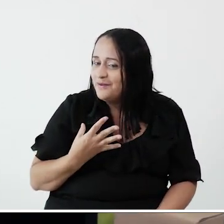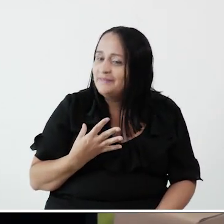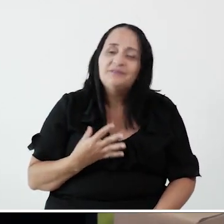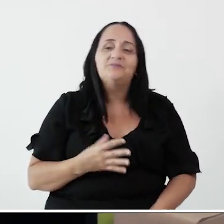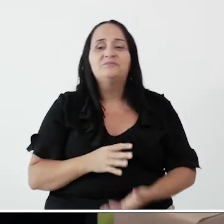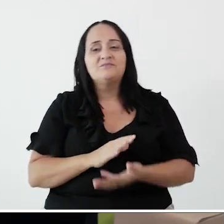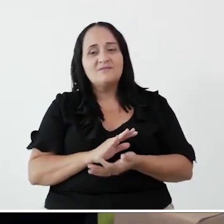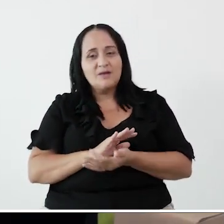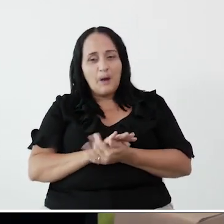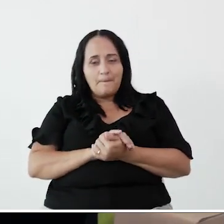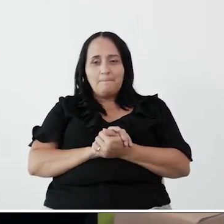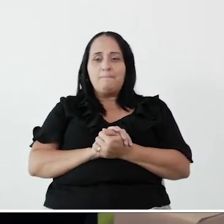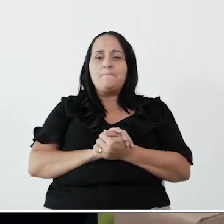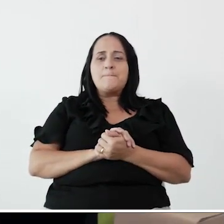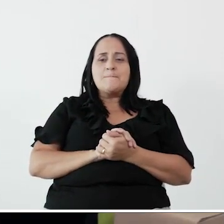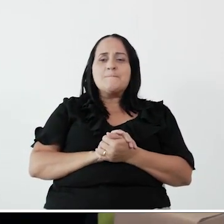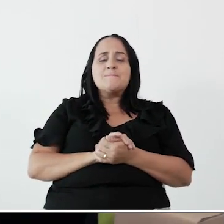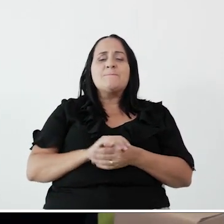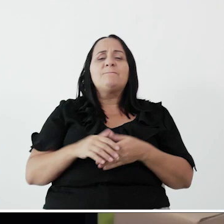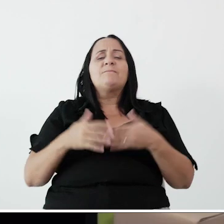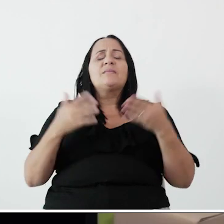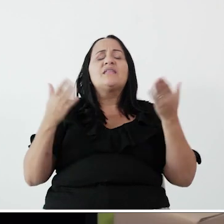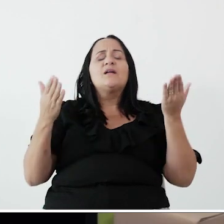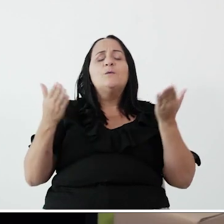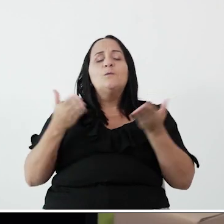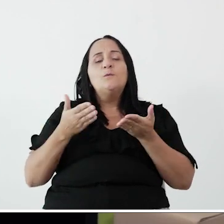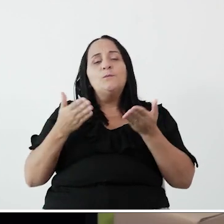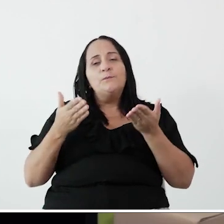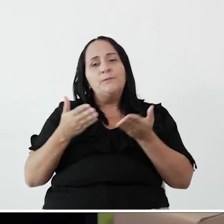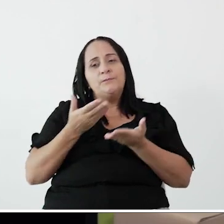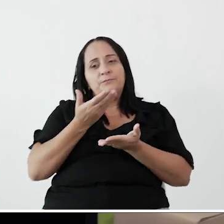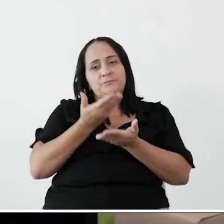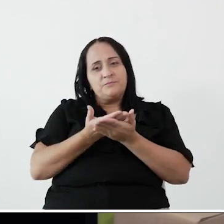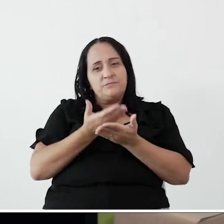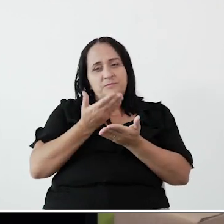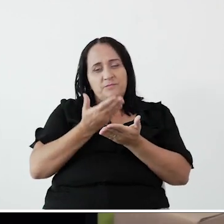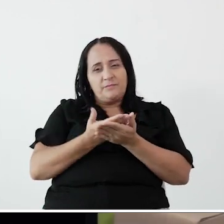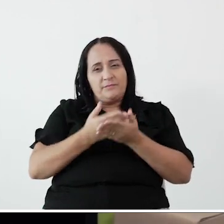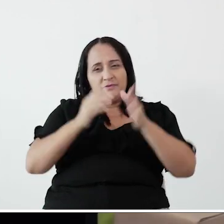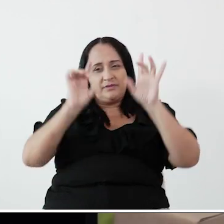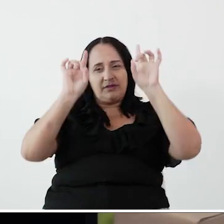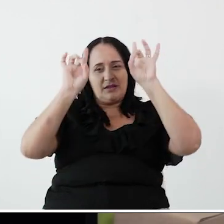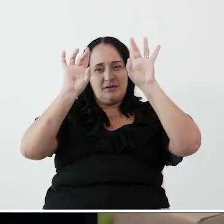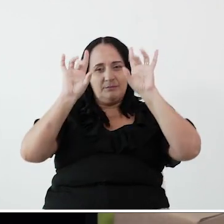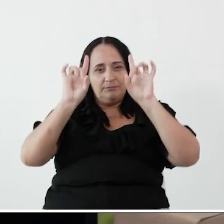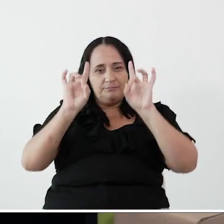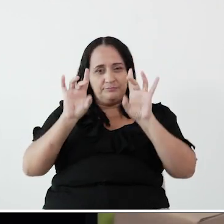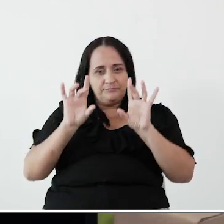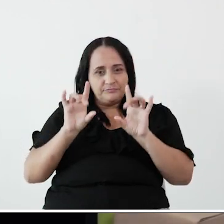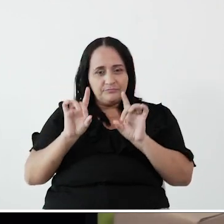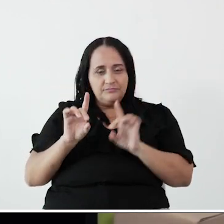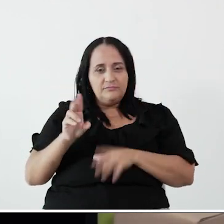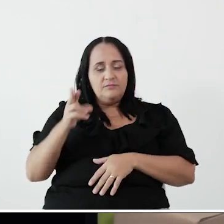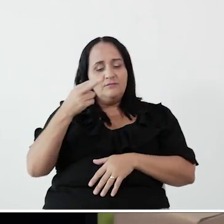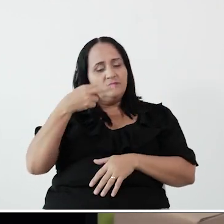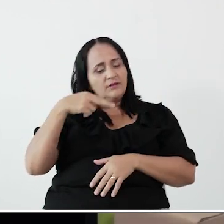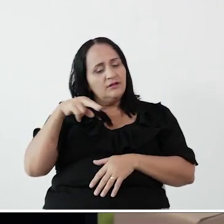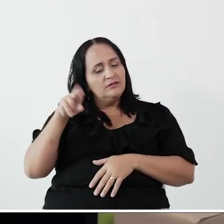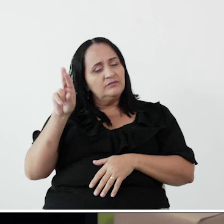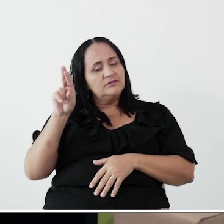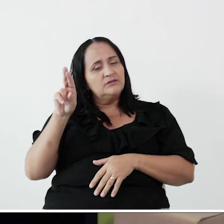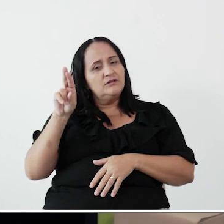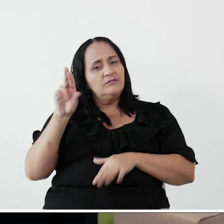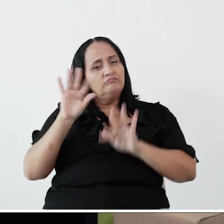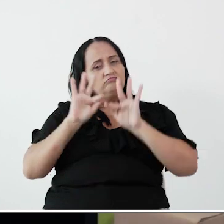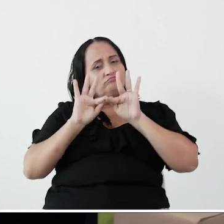Então, pessoal, como já fora dito, a aula de hoje é uma aula especial. É aula de revisão para você treinar